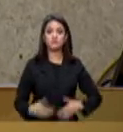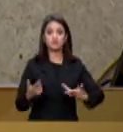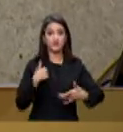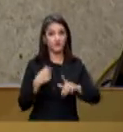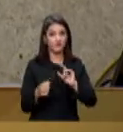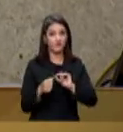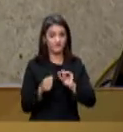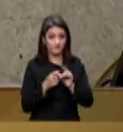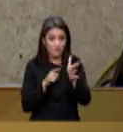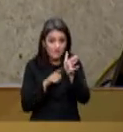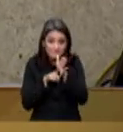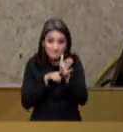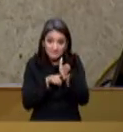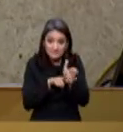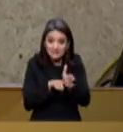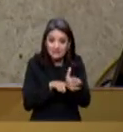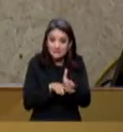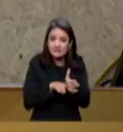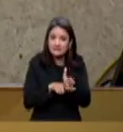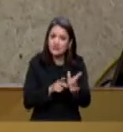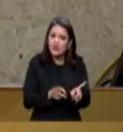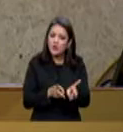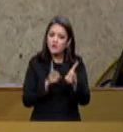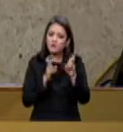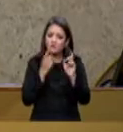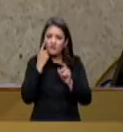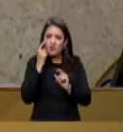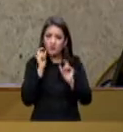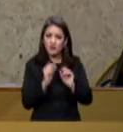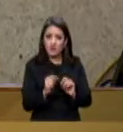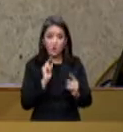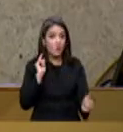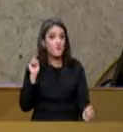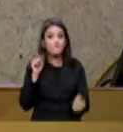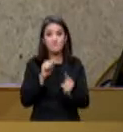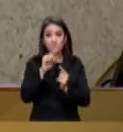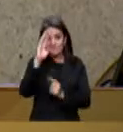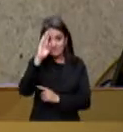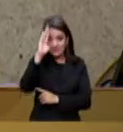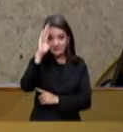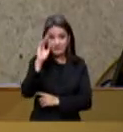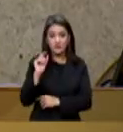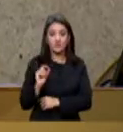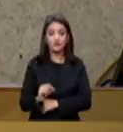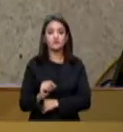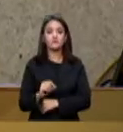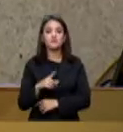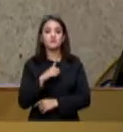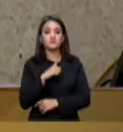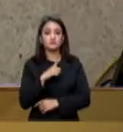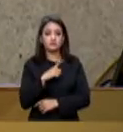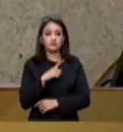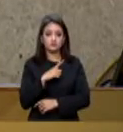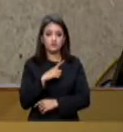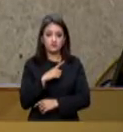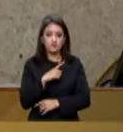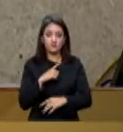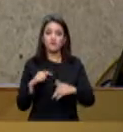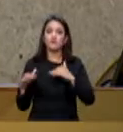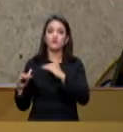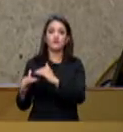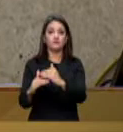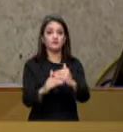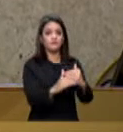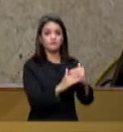pesquisas, que esse novo marco legal, o objetivo maior, é universalizar e